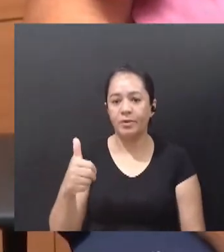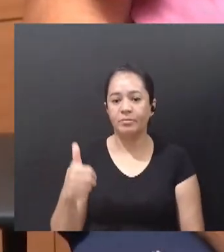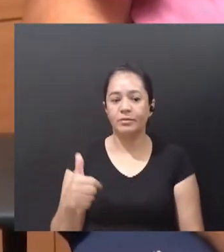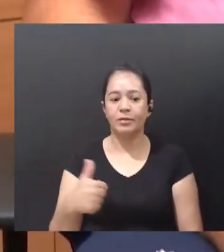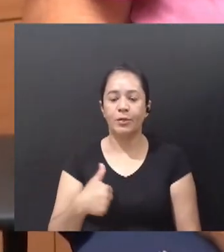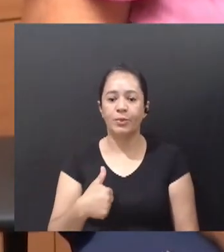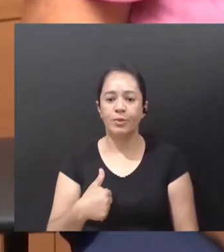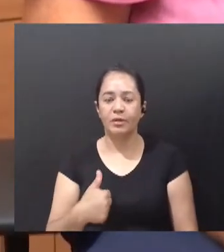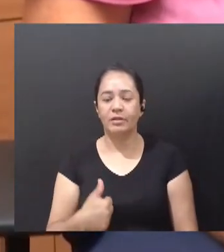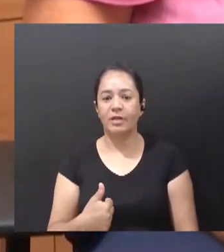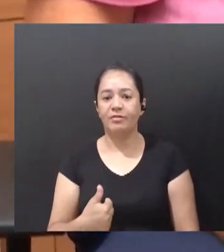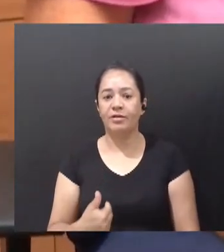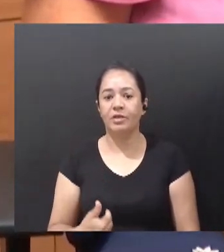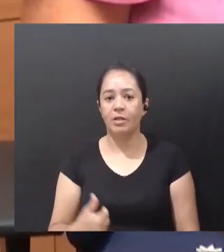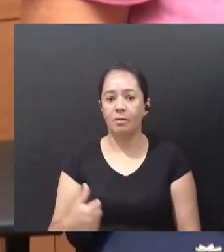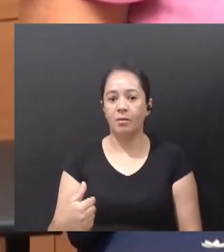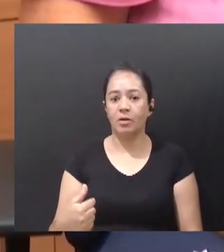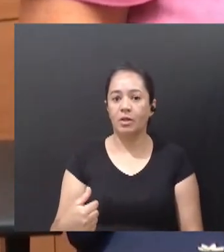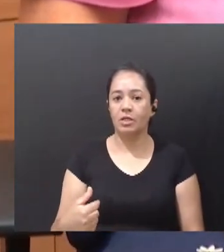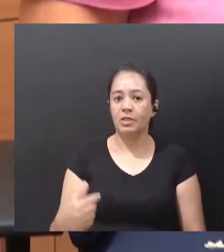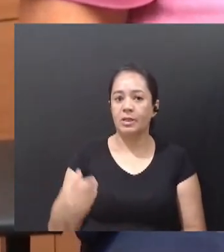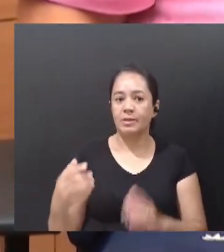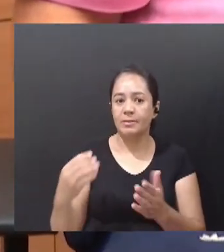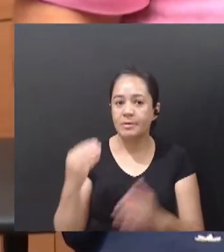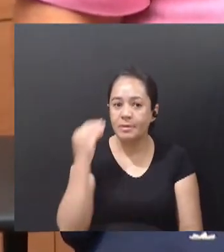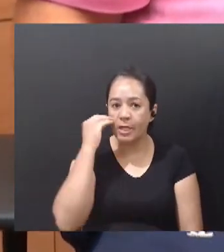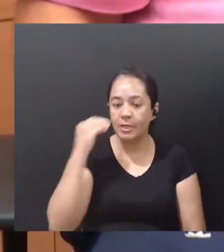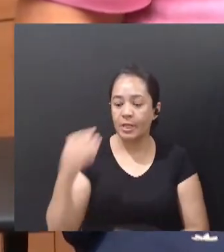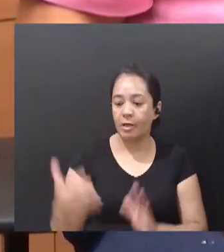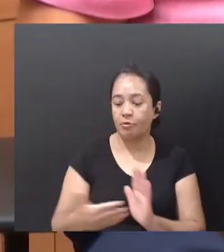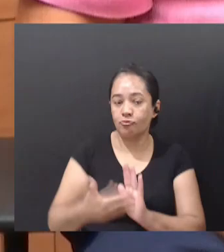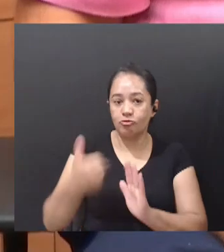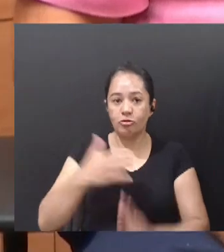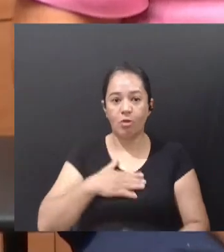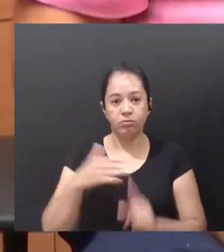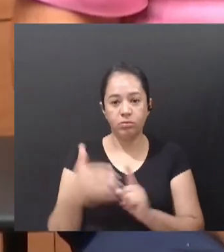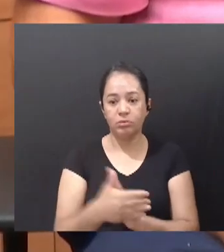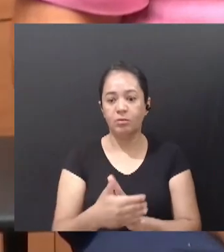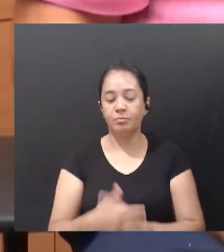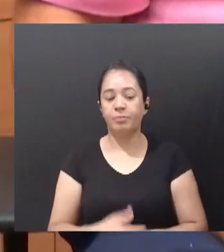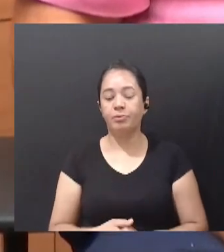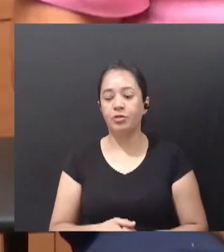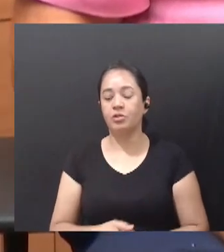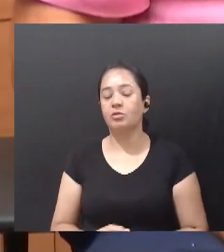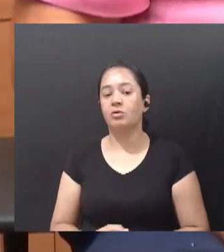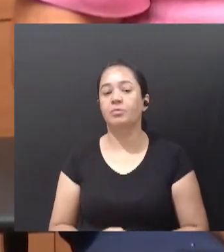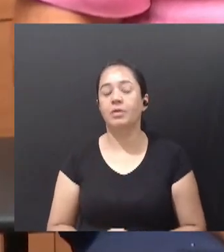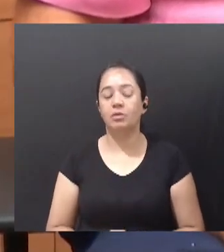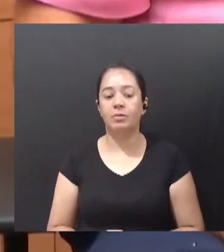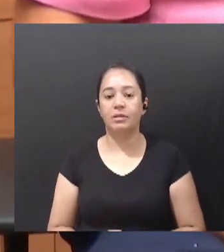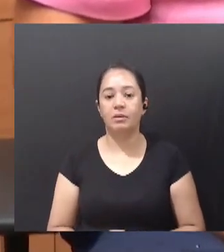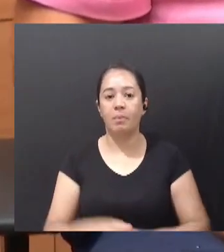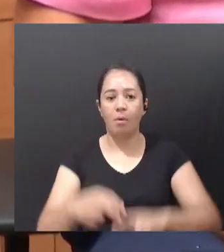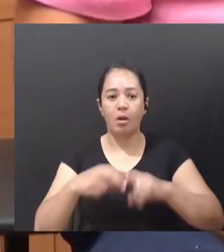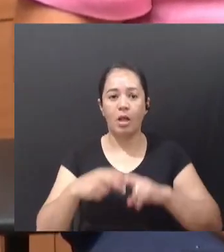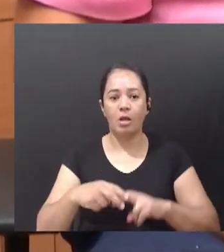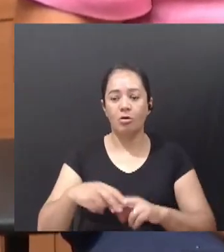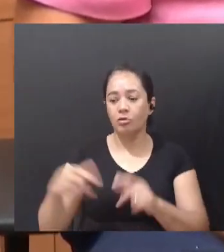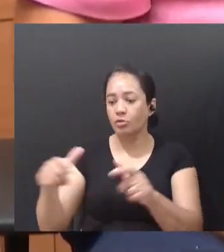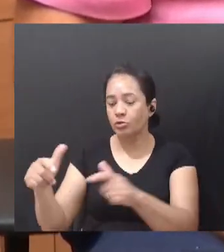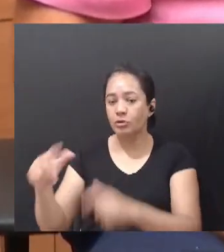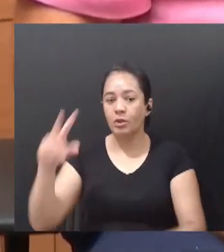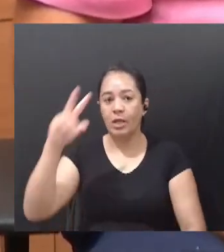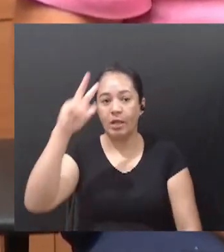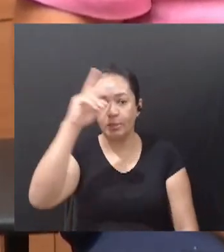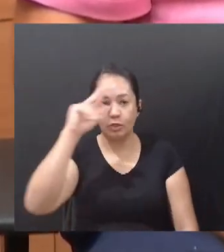sofri uma tentativa de cassação por 2 vezes, por conta dos territórios negros, né? Um material, uma revista em quadrinhos, né? Uma